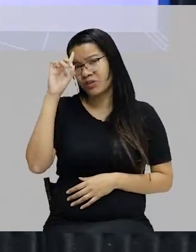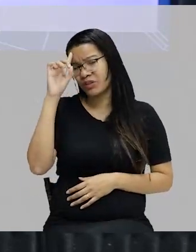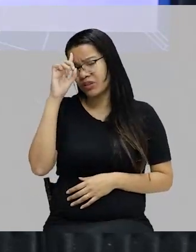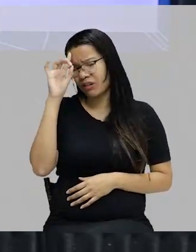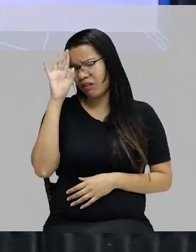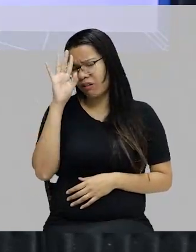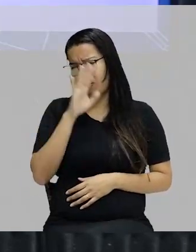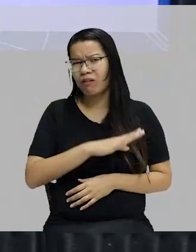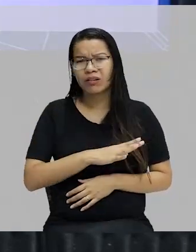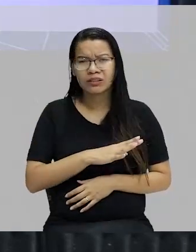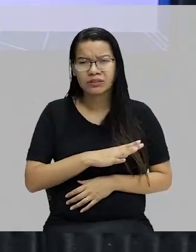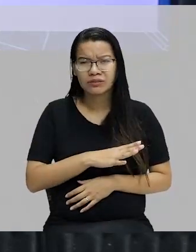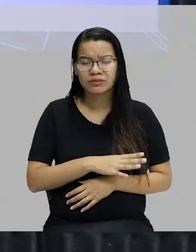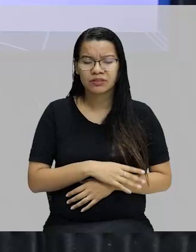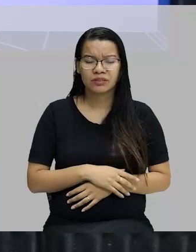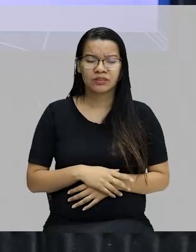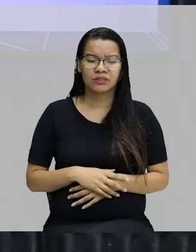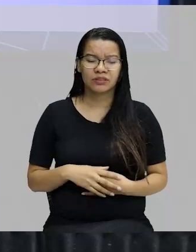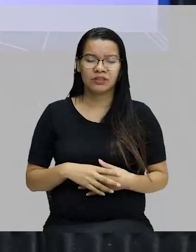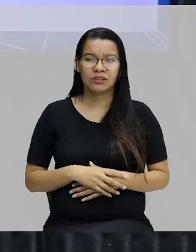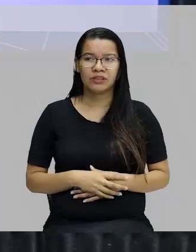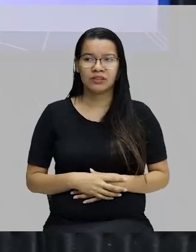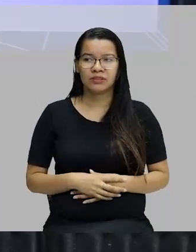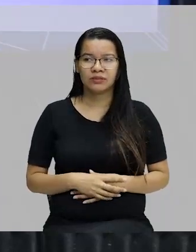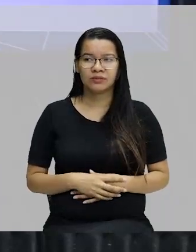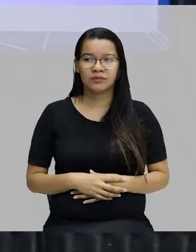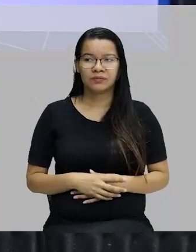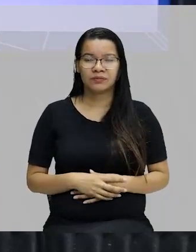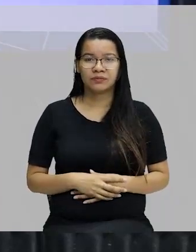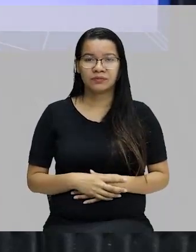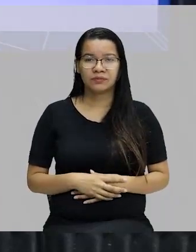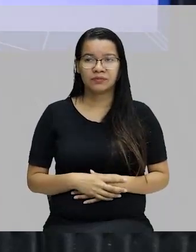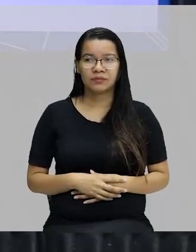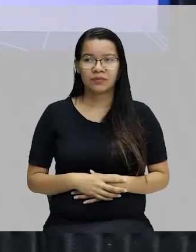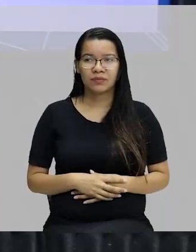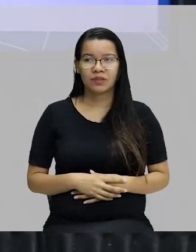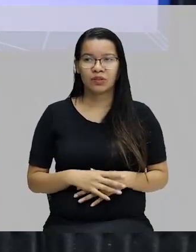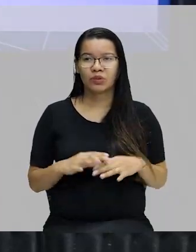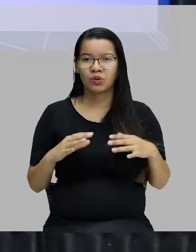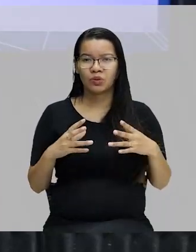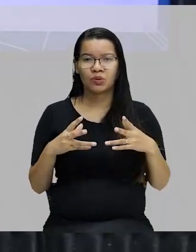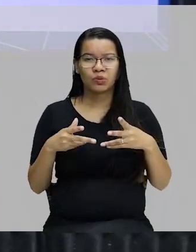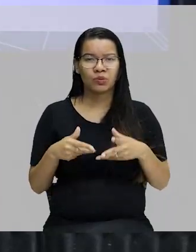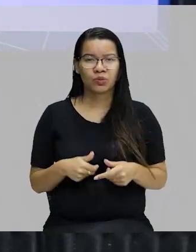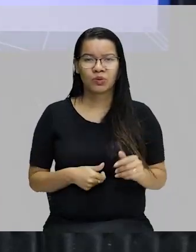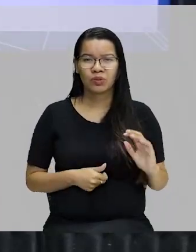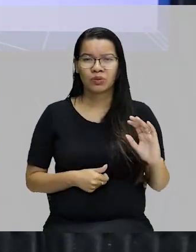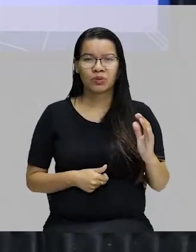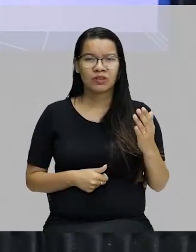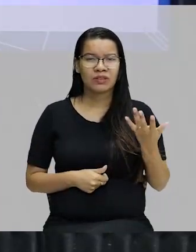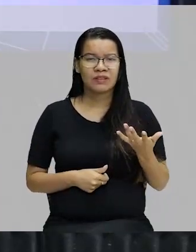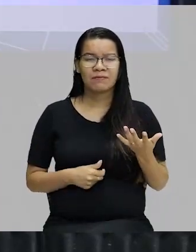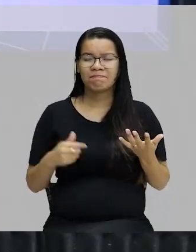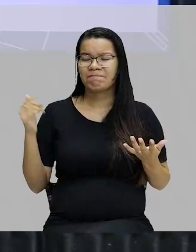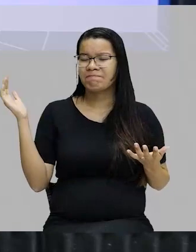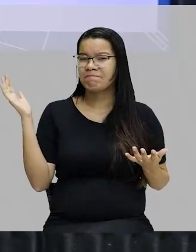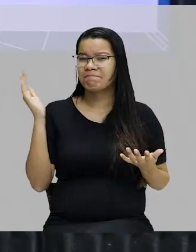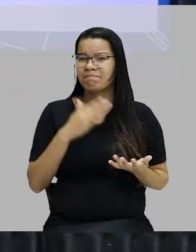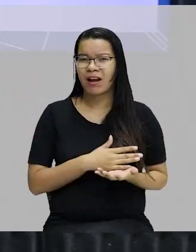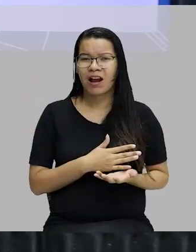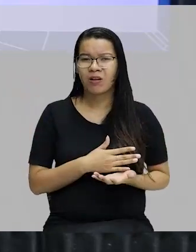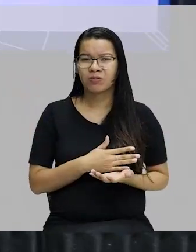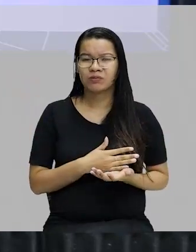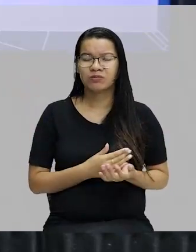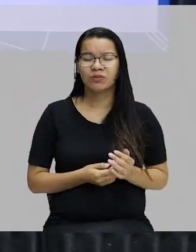de baixo, everything went terribly wrong yesterday. Tudo ocorreu terrivelmente